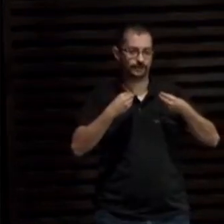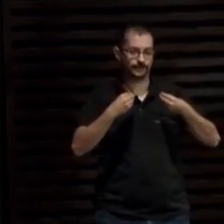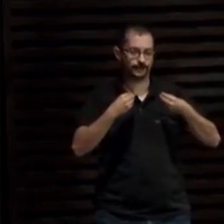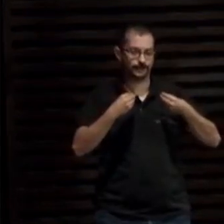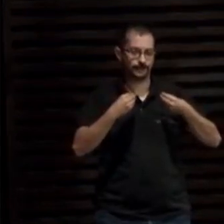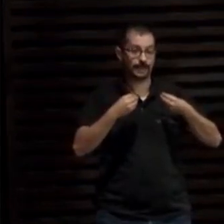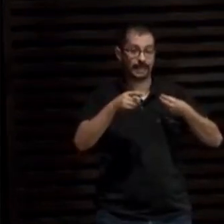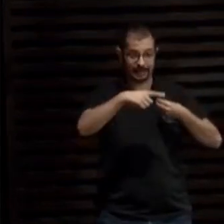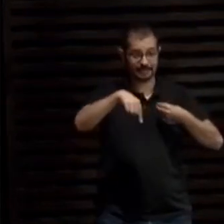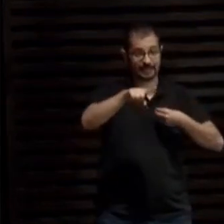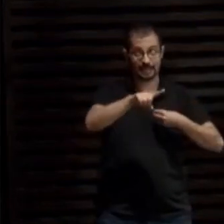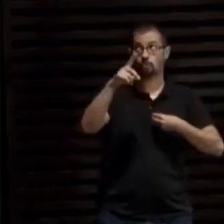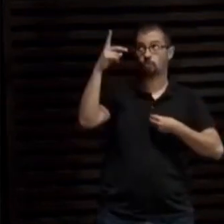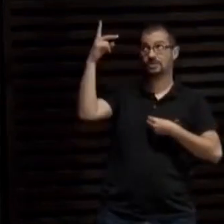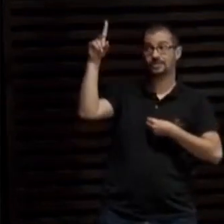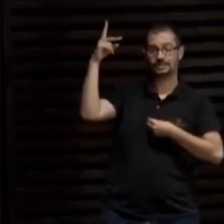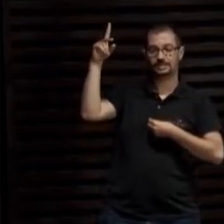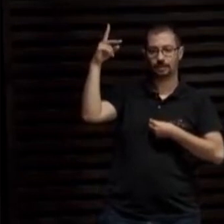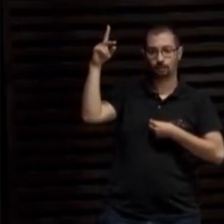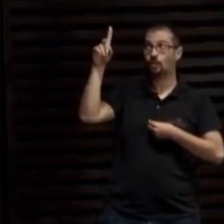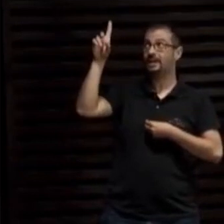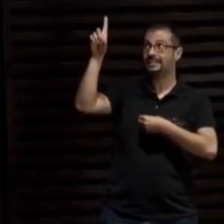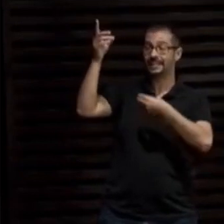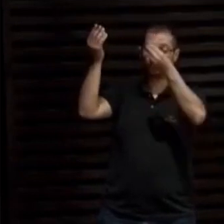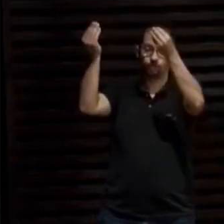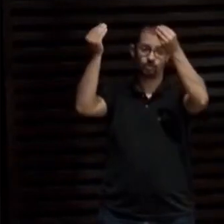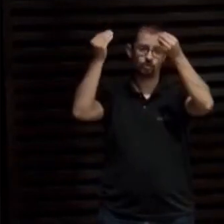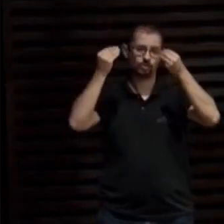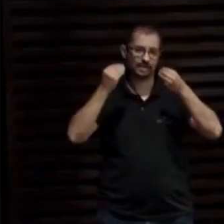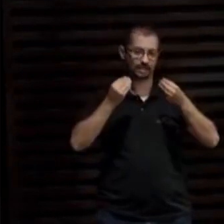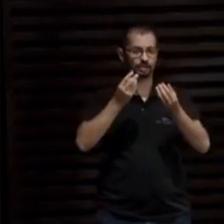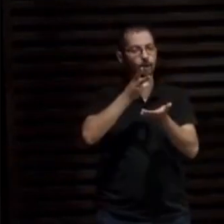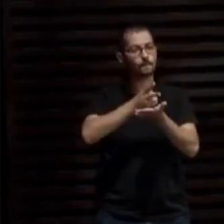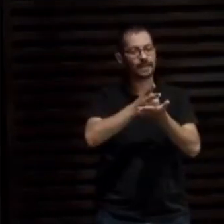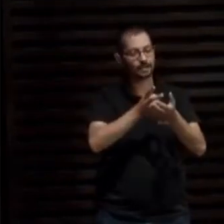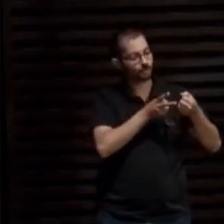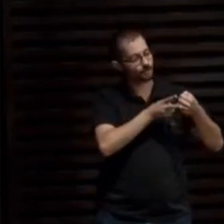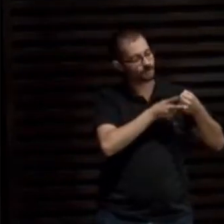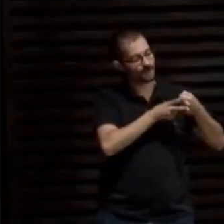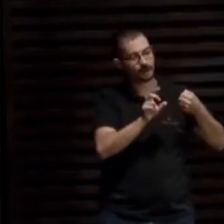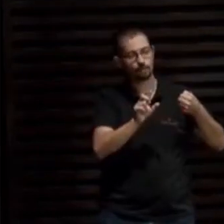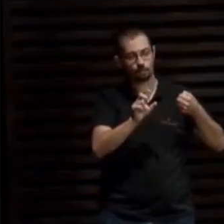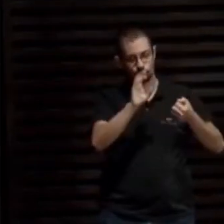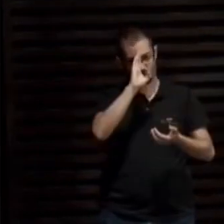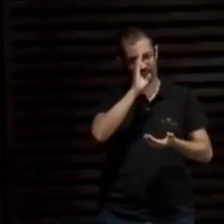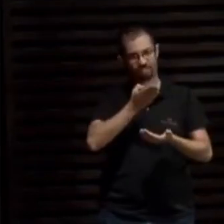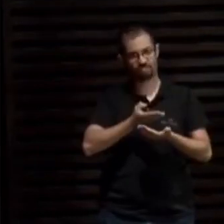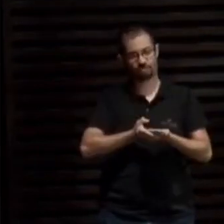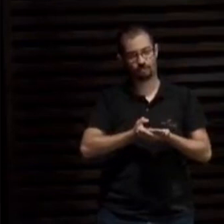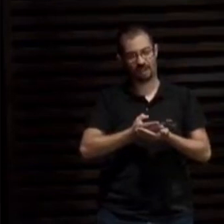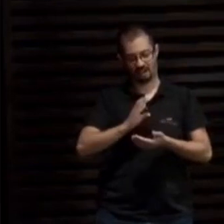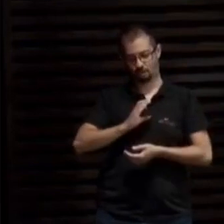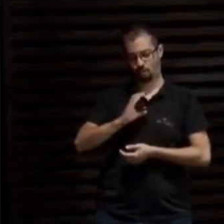Eram teus, tu nos deste. É o mesmo verbo, confiaste. E